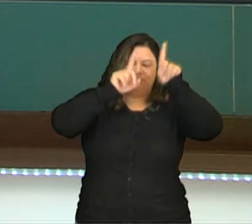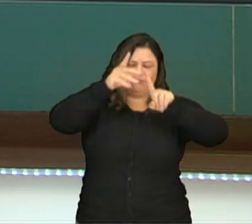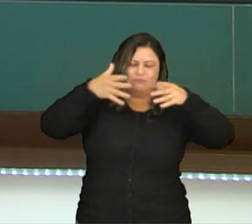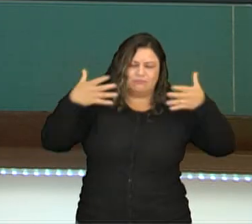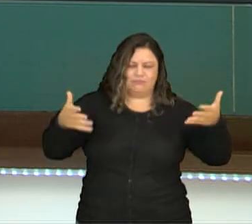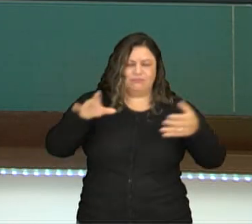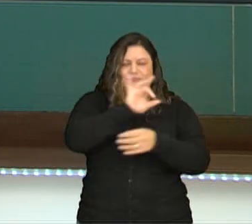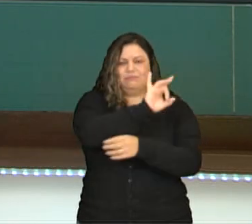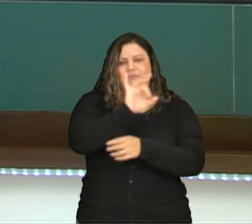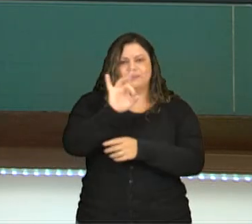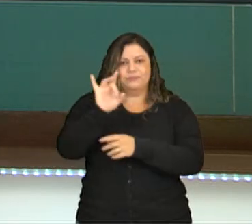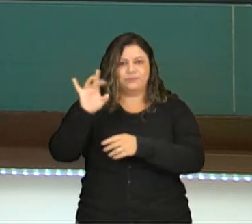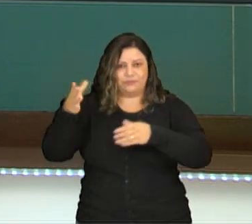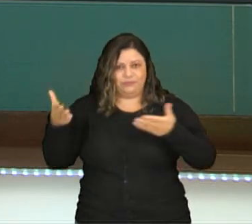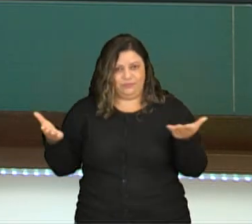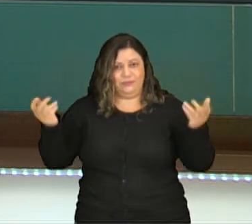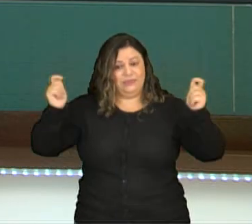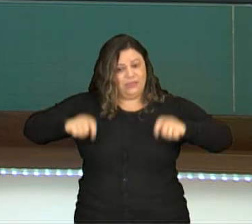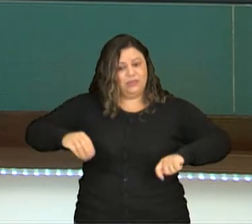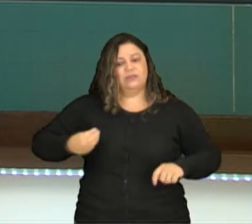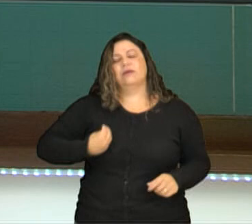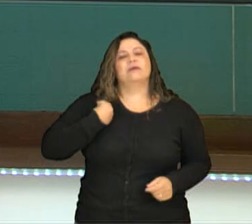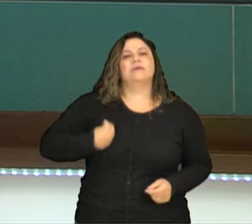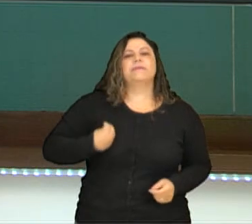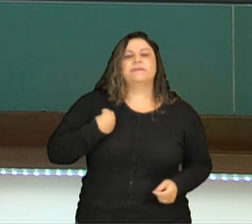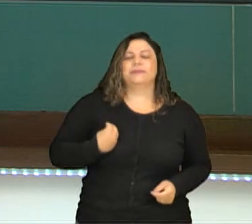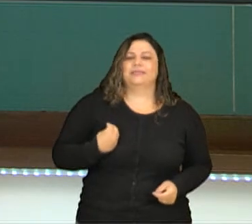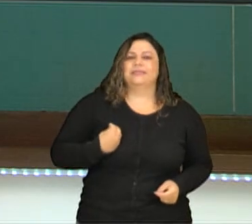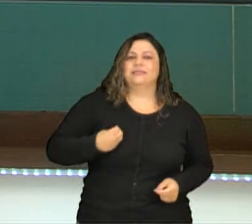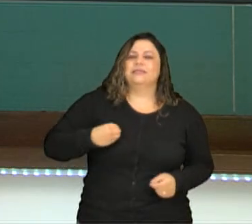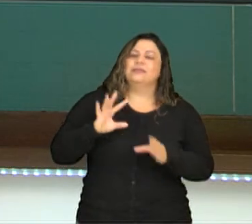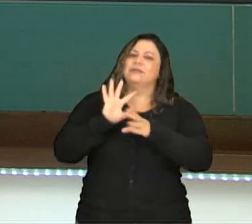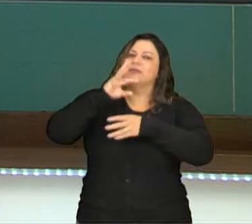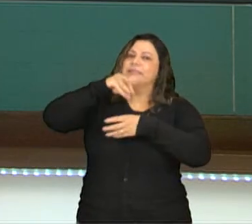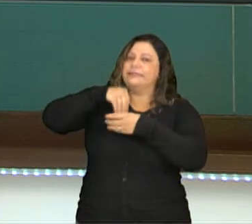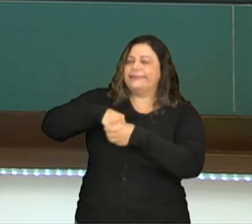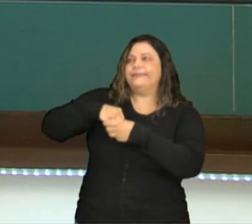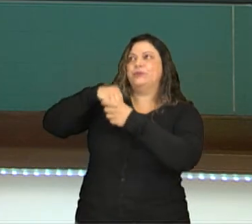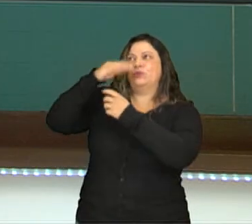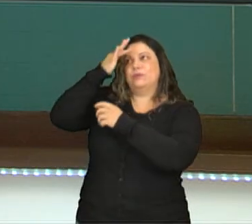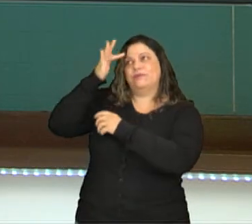dos universais também é algo que está presente na filosofia